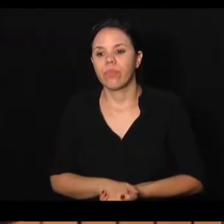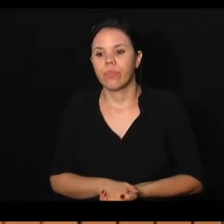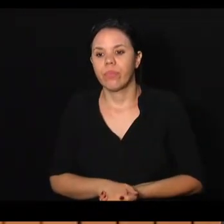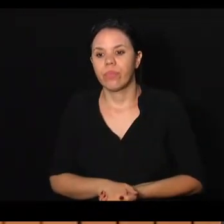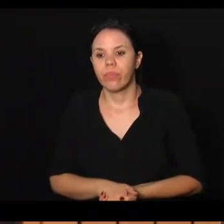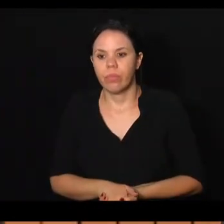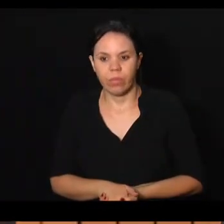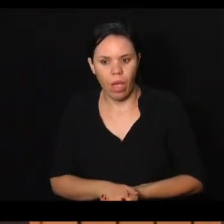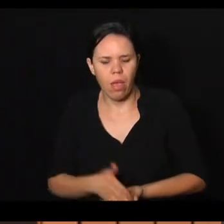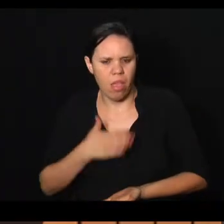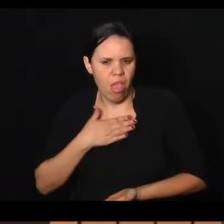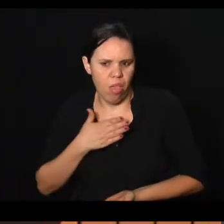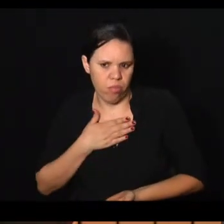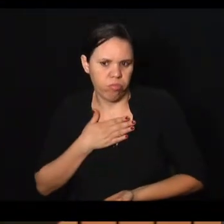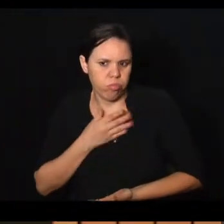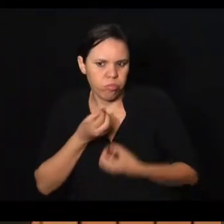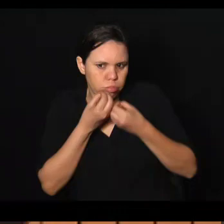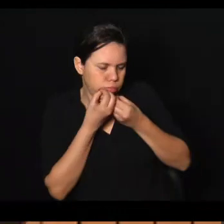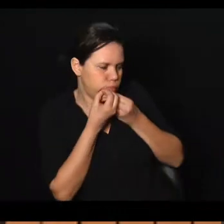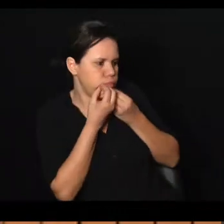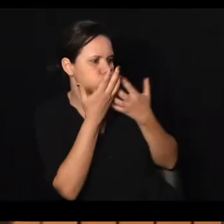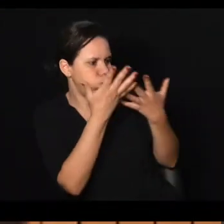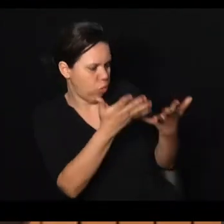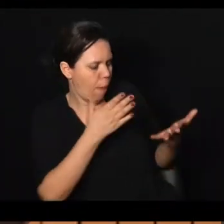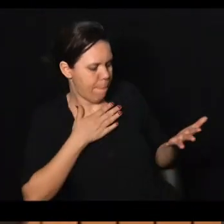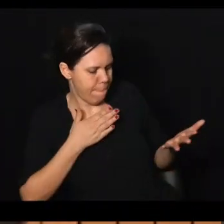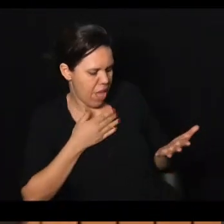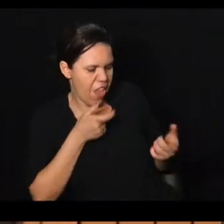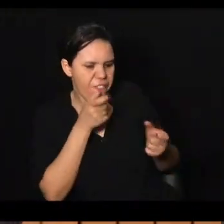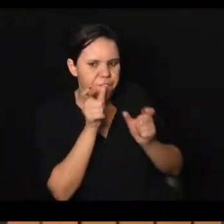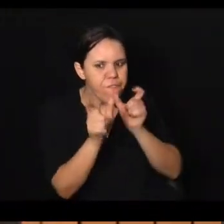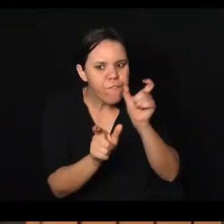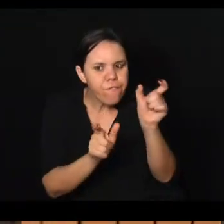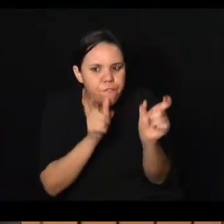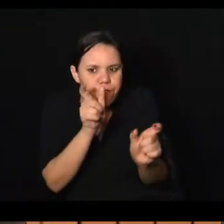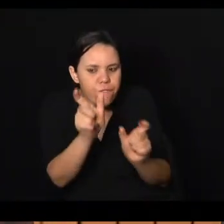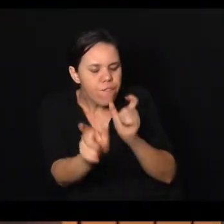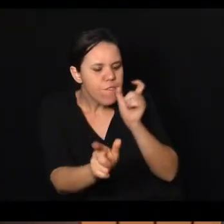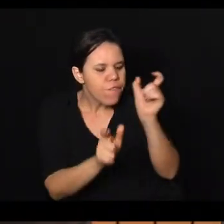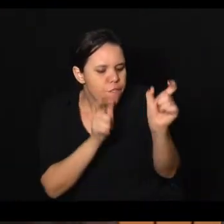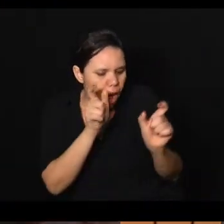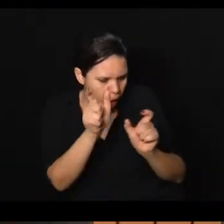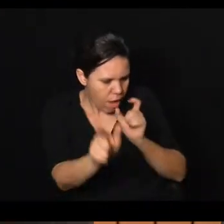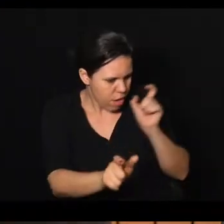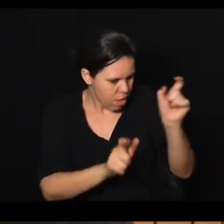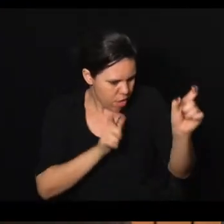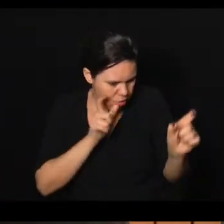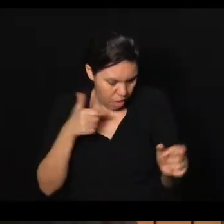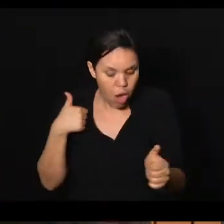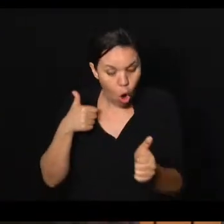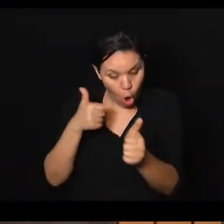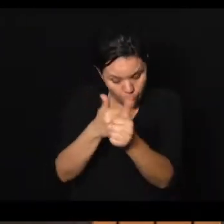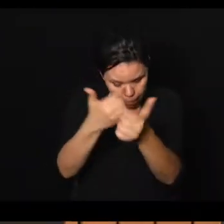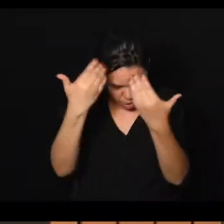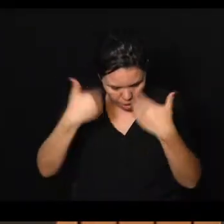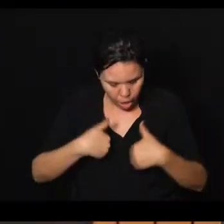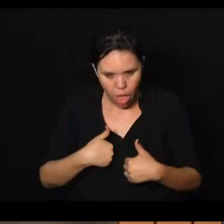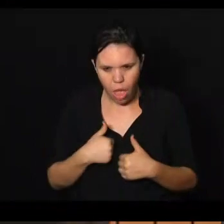pegaram essa minha fala, como todas as minhas falas, quem me acompanha sabe,